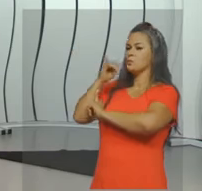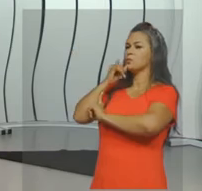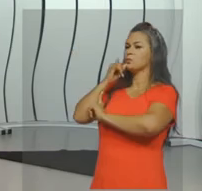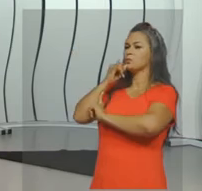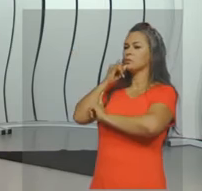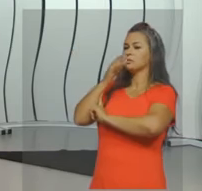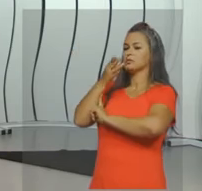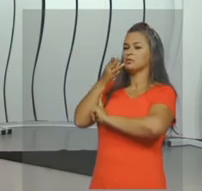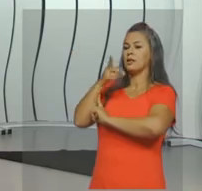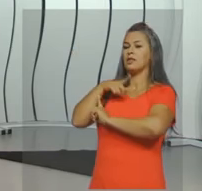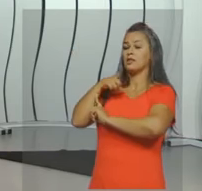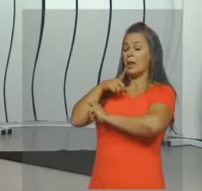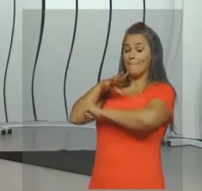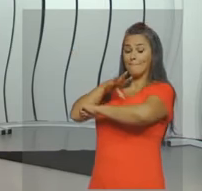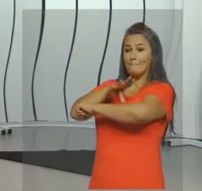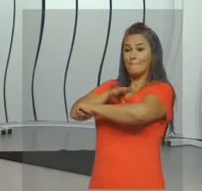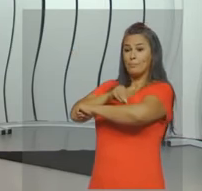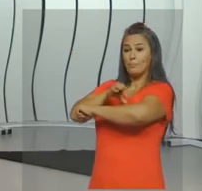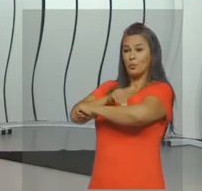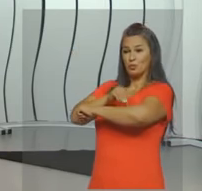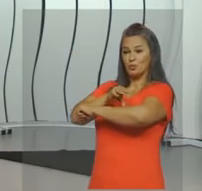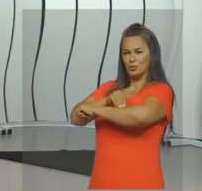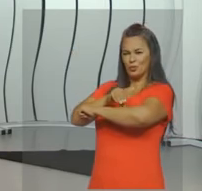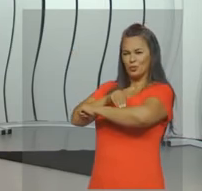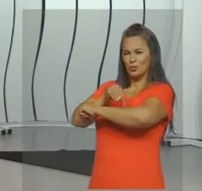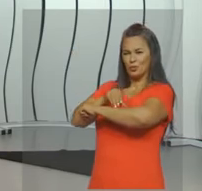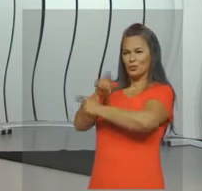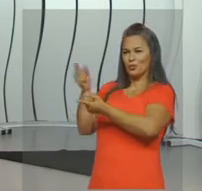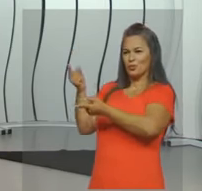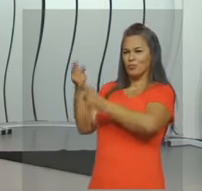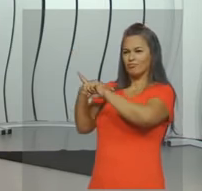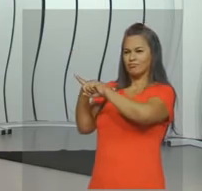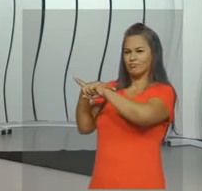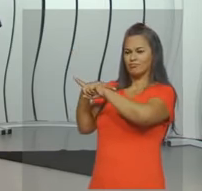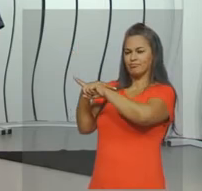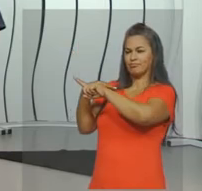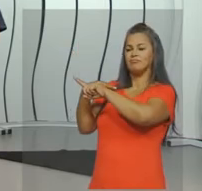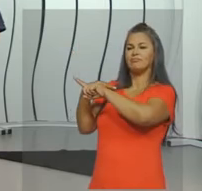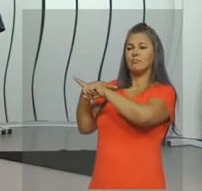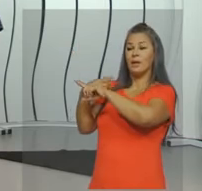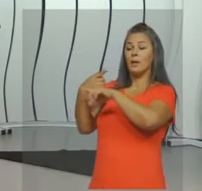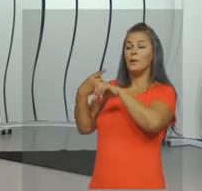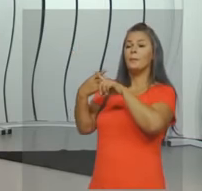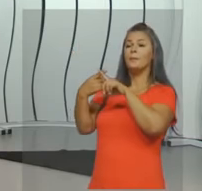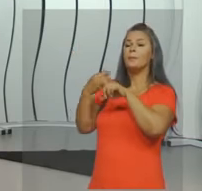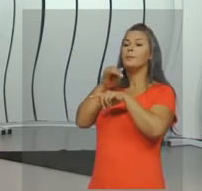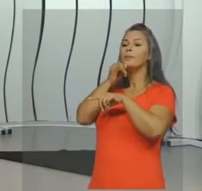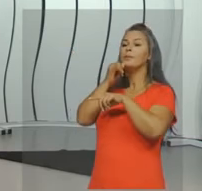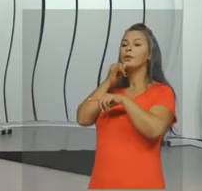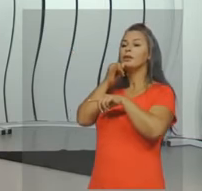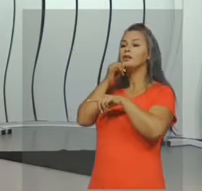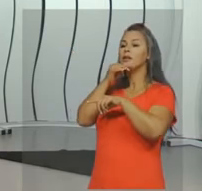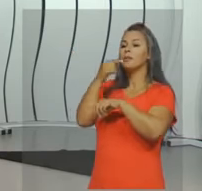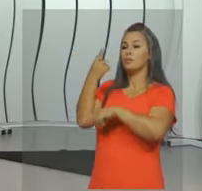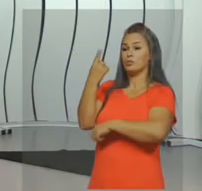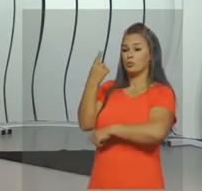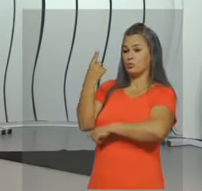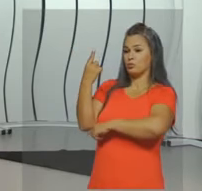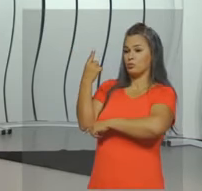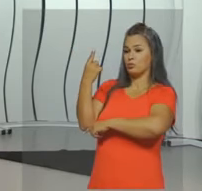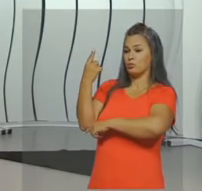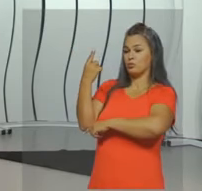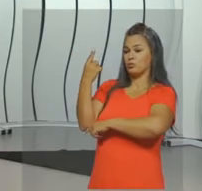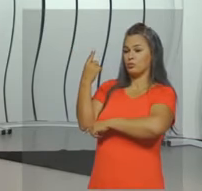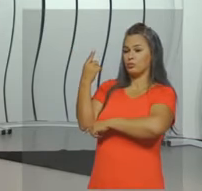é músculos antagonistas, quer dizer, contrário. Um está contraindo e o outro está relaxando. Então, eu tenho uma